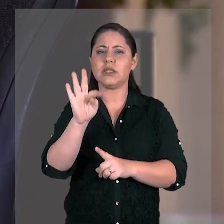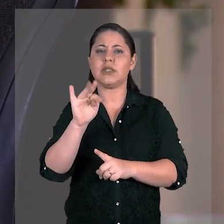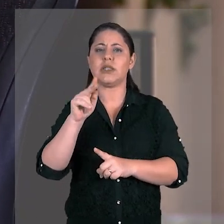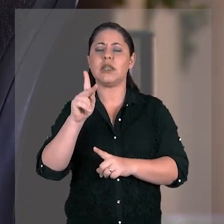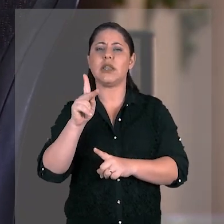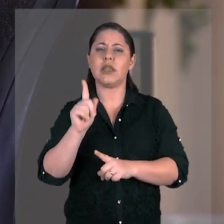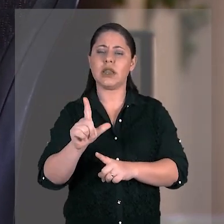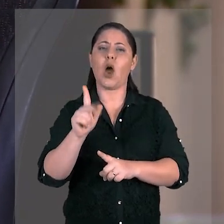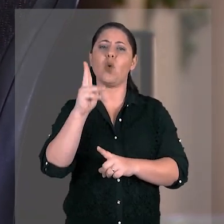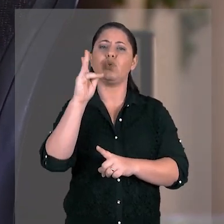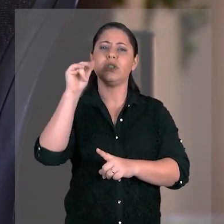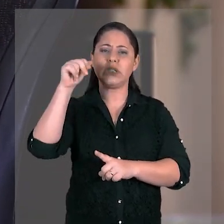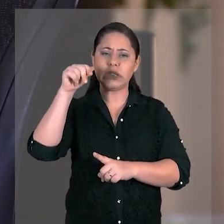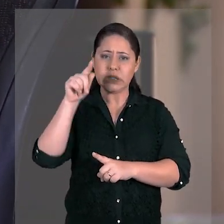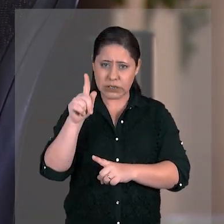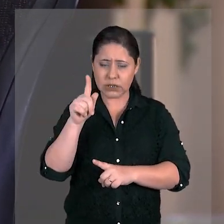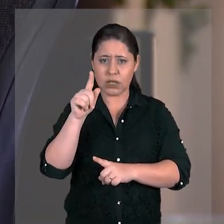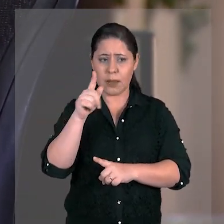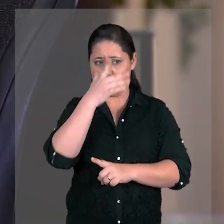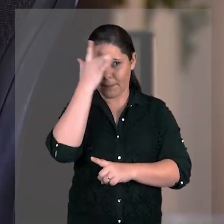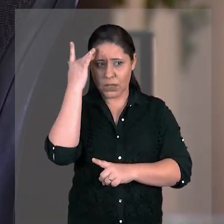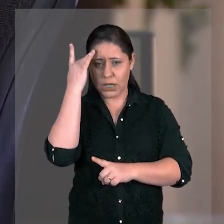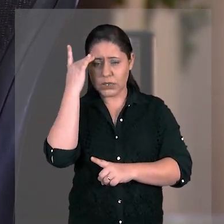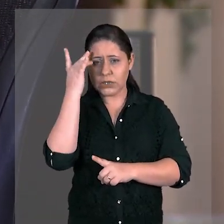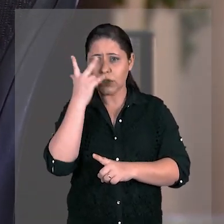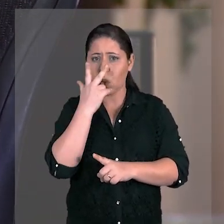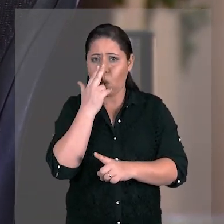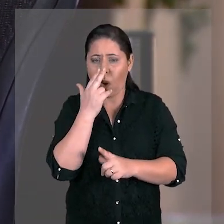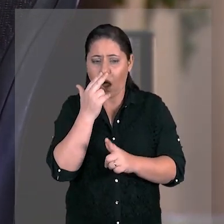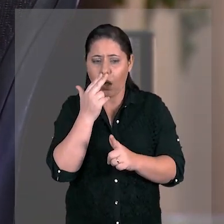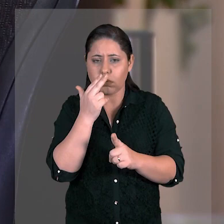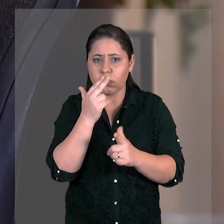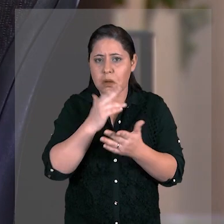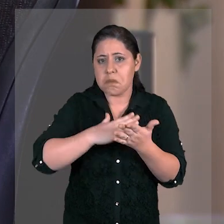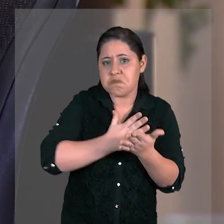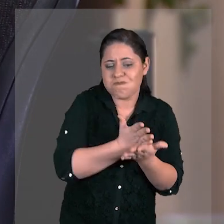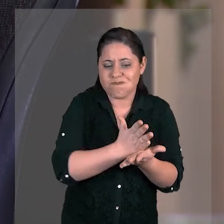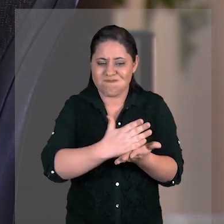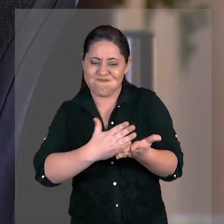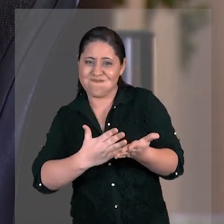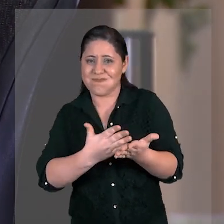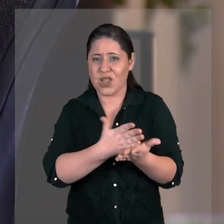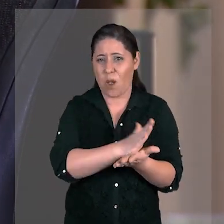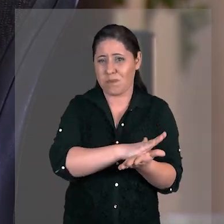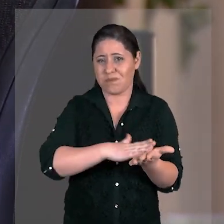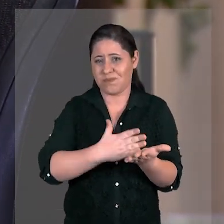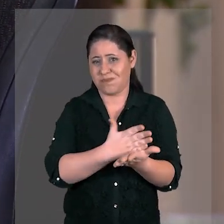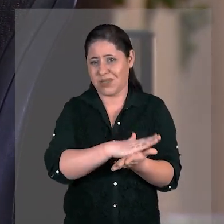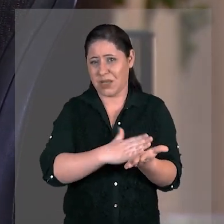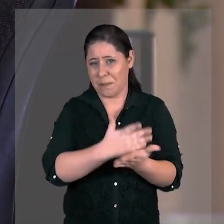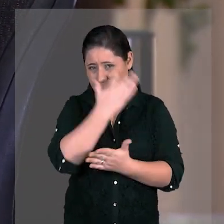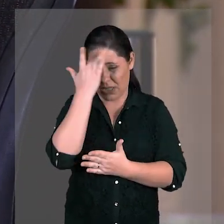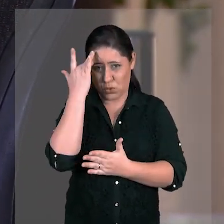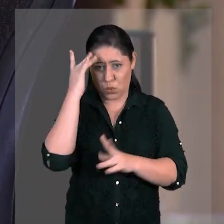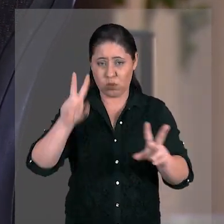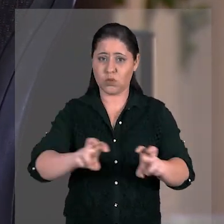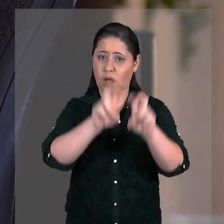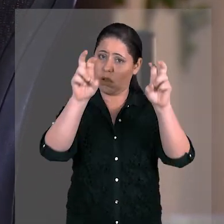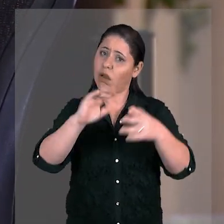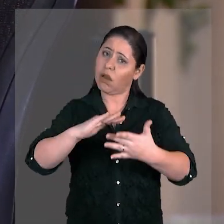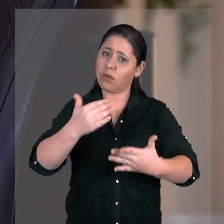stalking, você está perseguindo uma pessoa através de um computador. Então, essas são as situações. Mas o que a gente